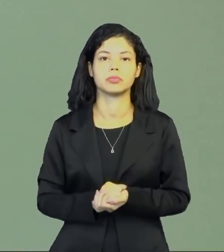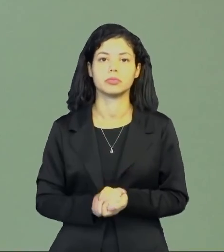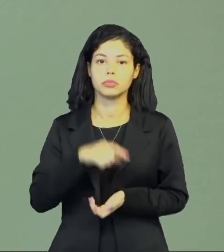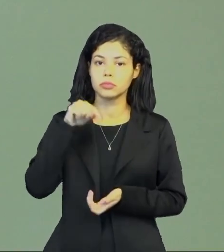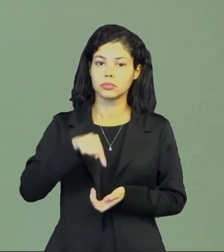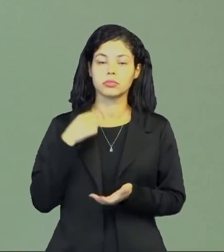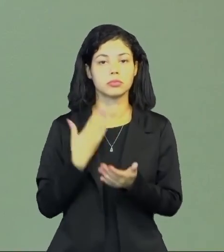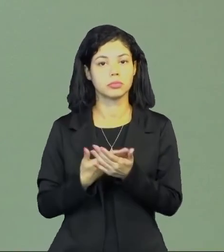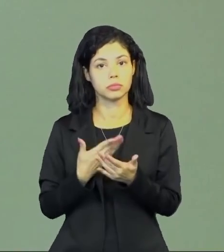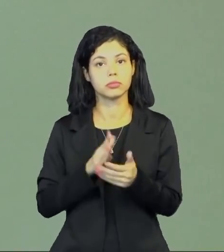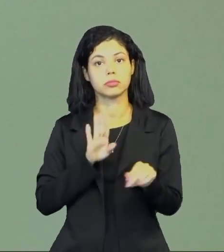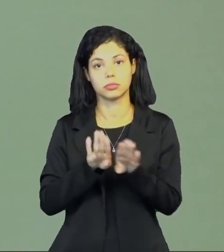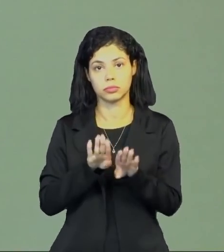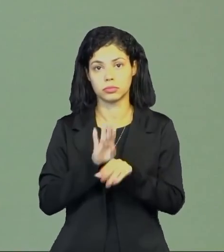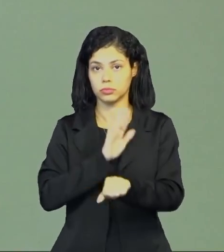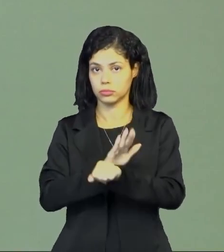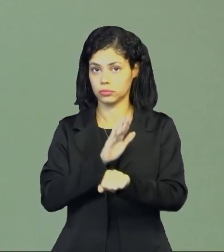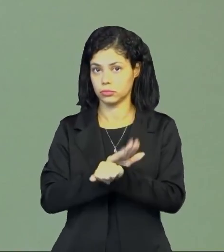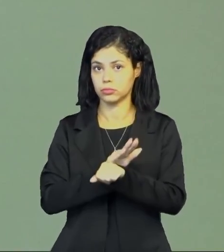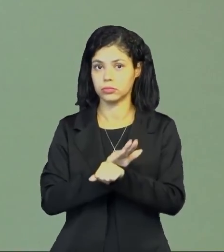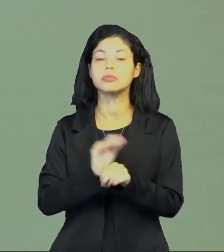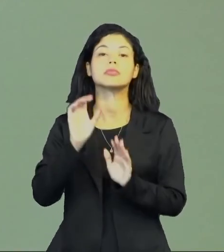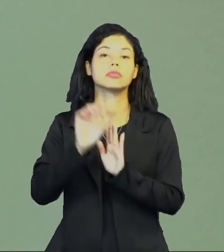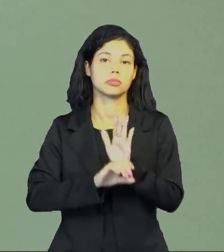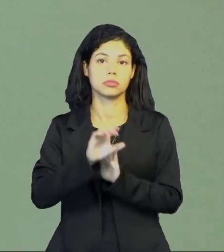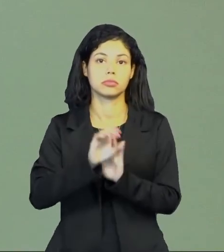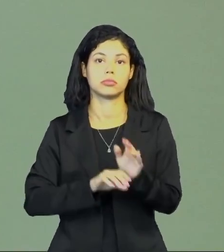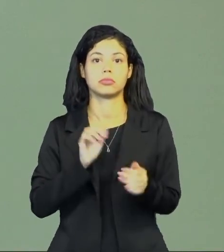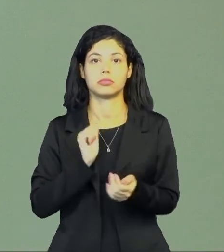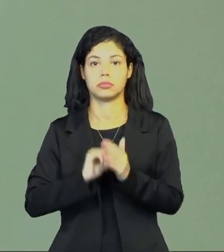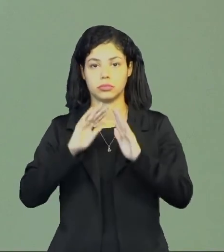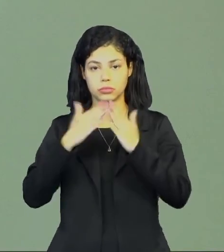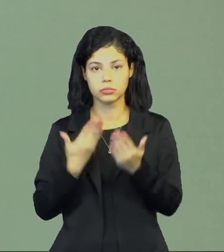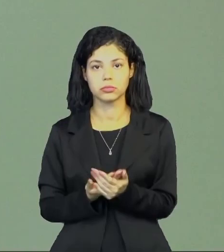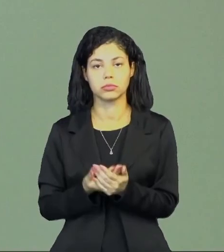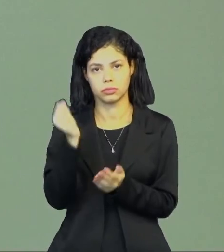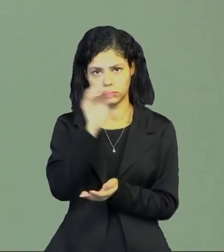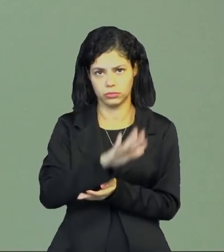aulas daqui também ajudam você com o conteúdo da escola, né? Que